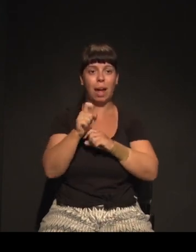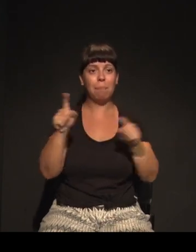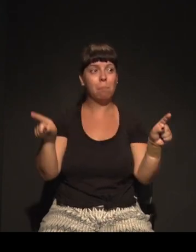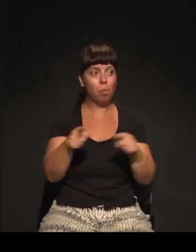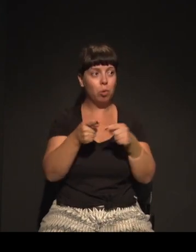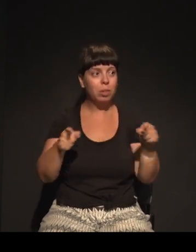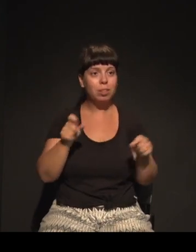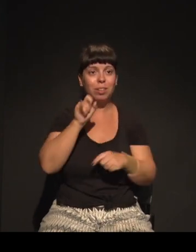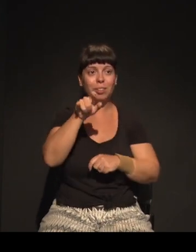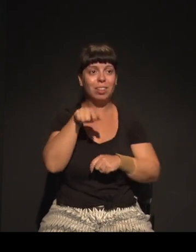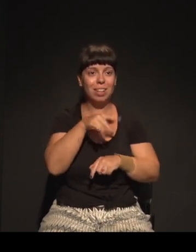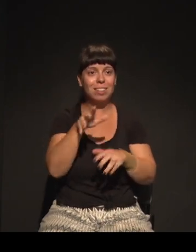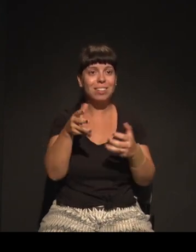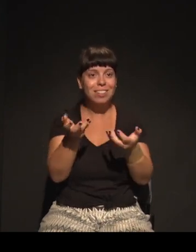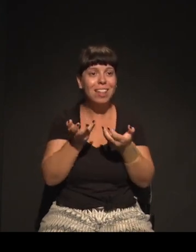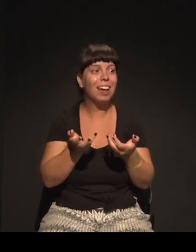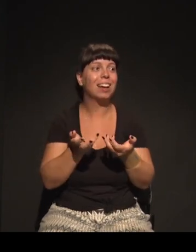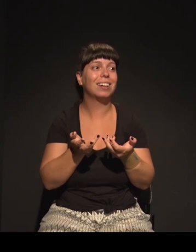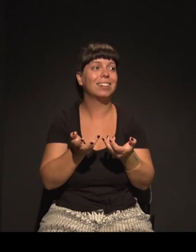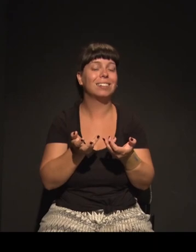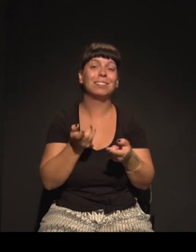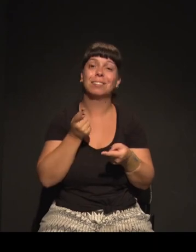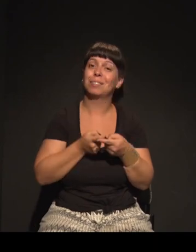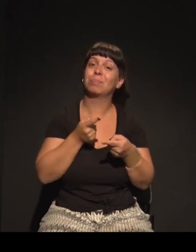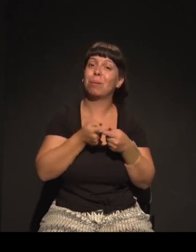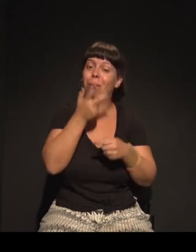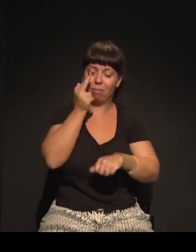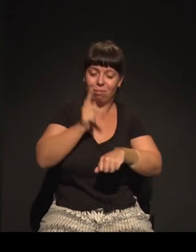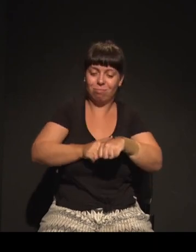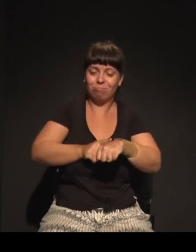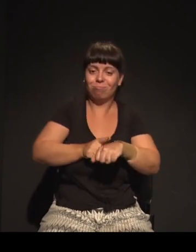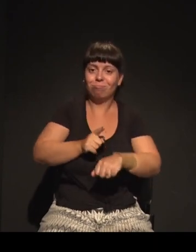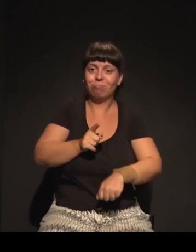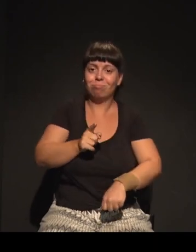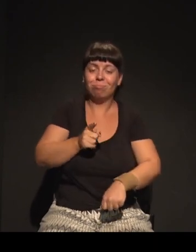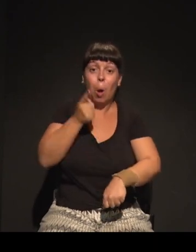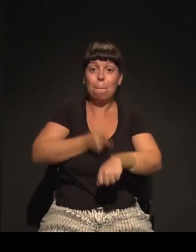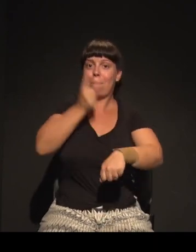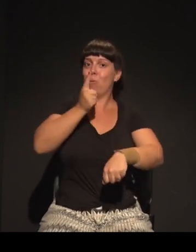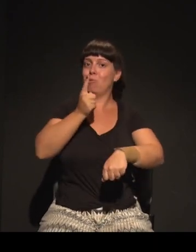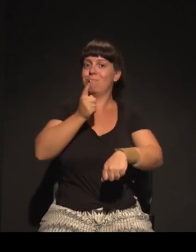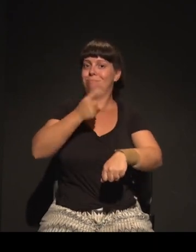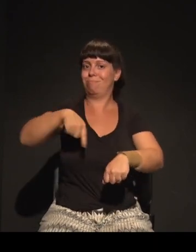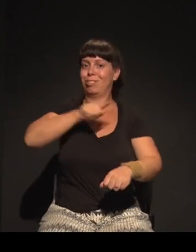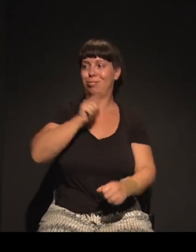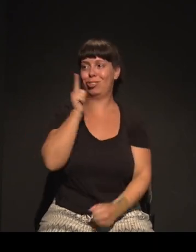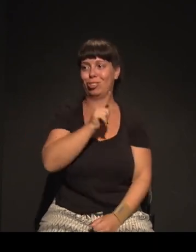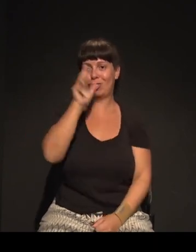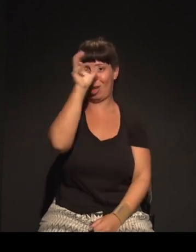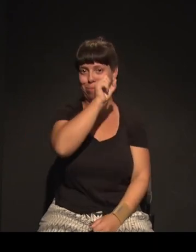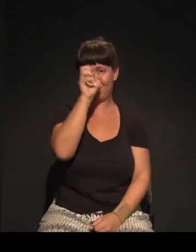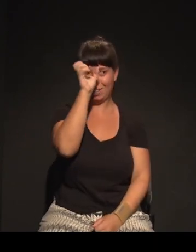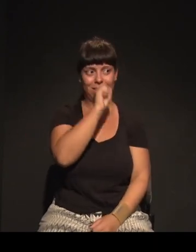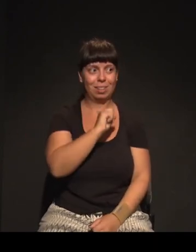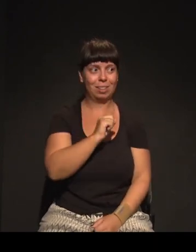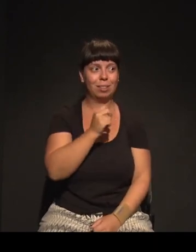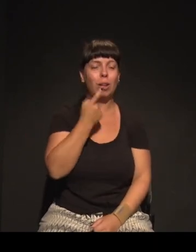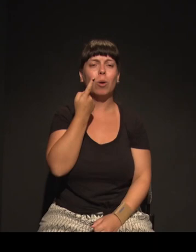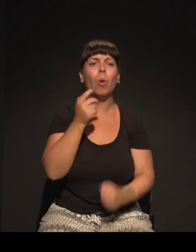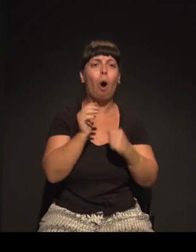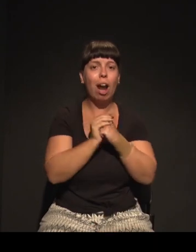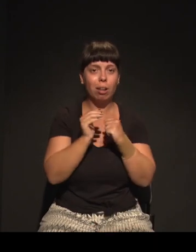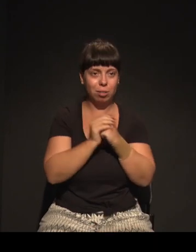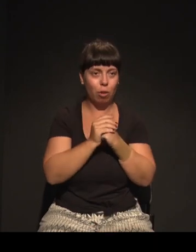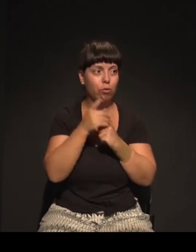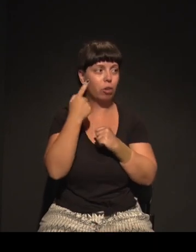vocês quiserem assim porque eu acho que é um momento único assim para a gente aprender é eu vou falar parte da oração você